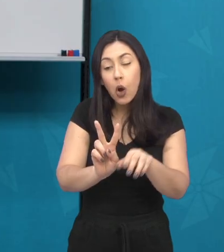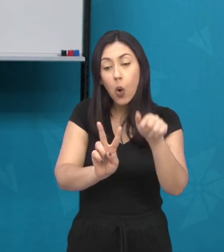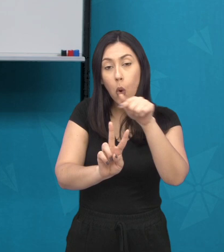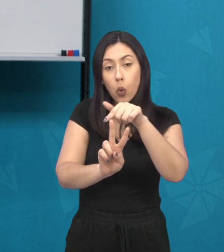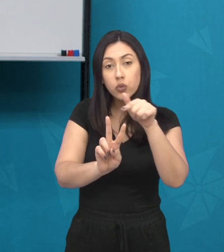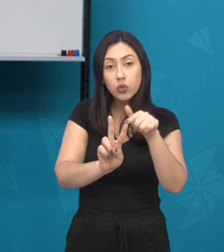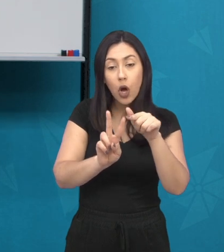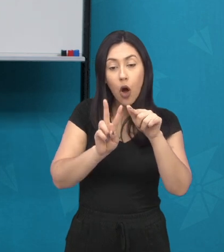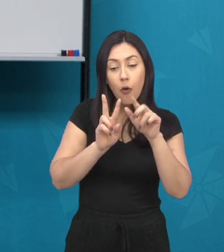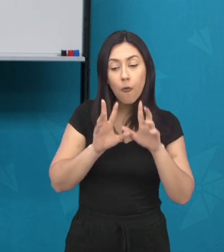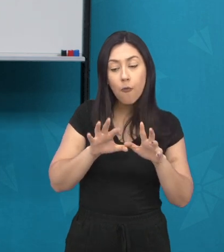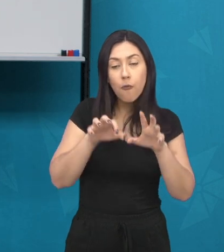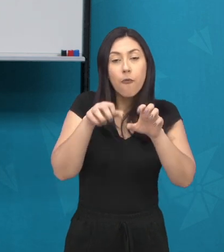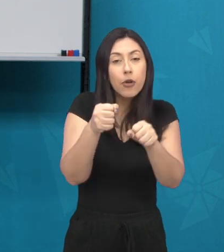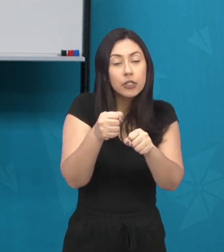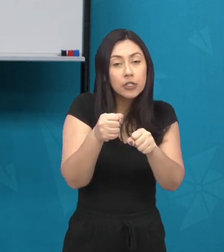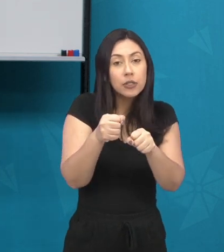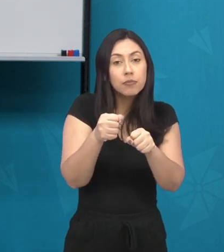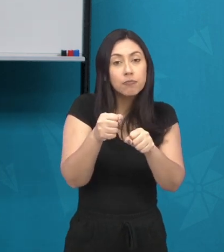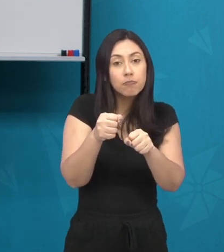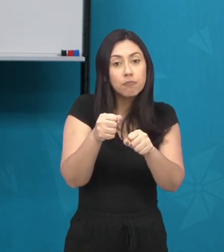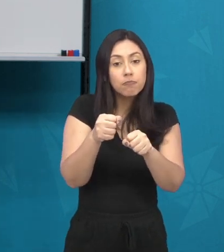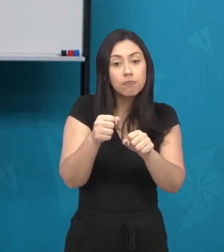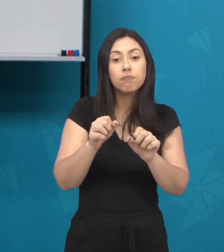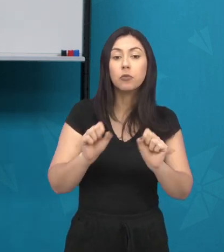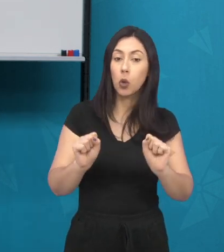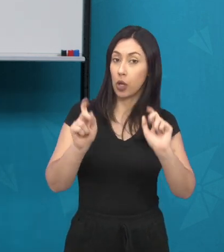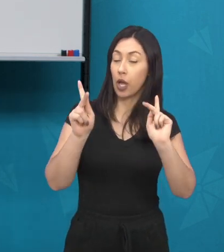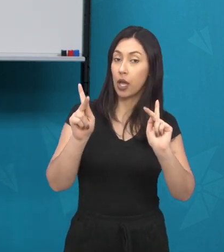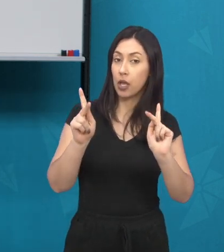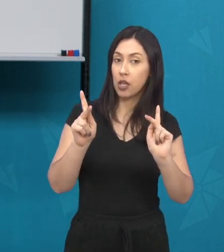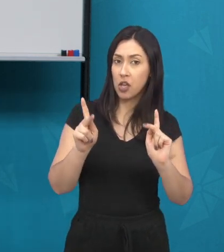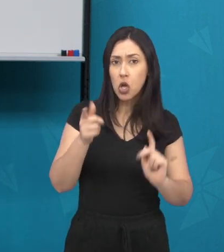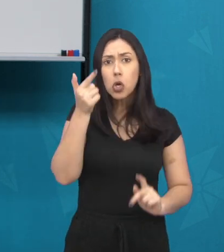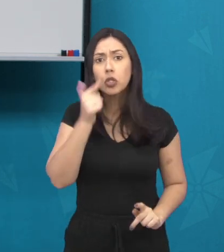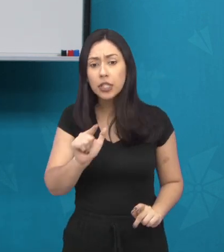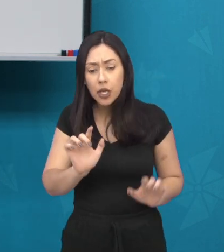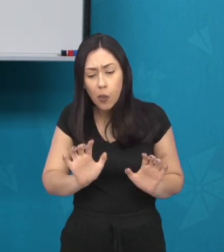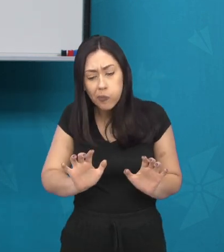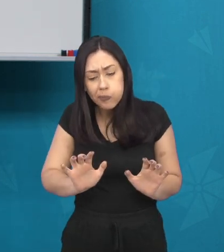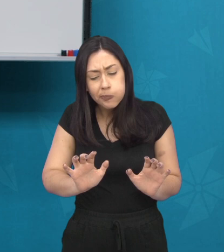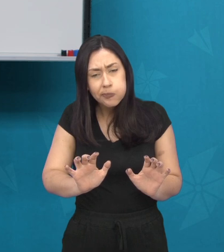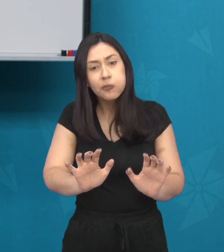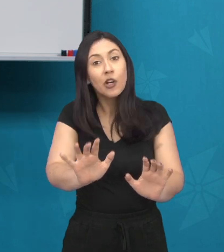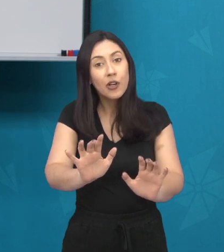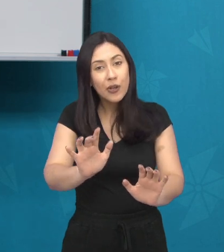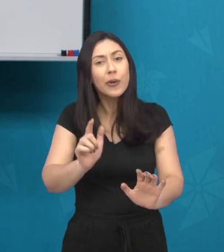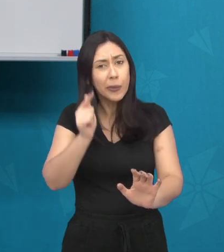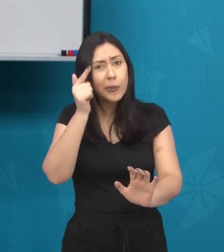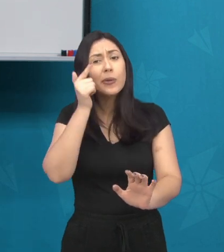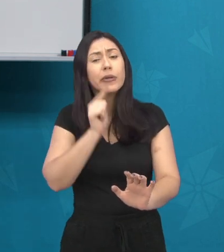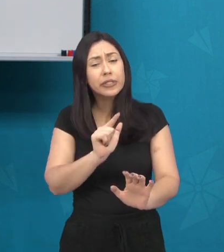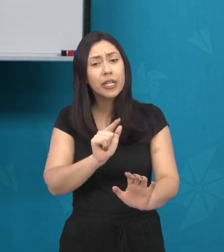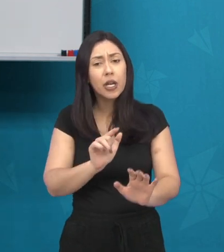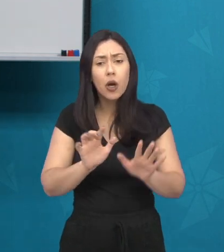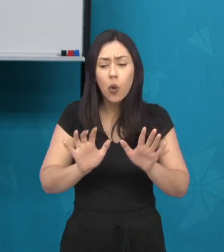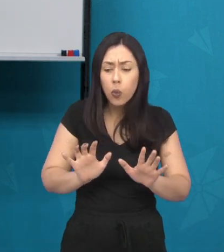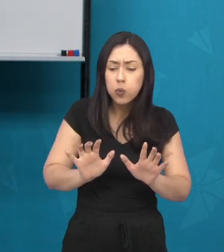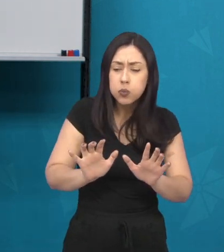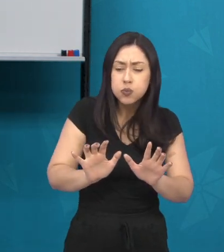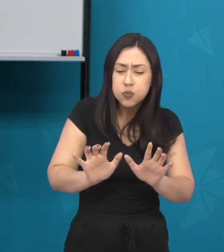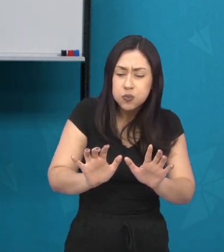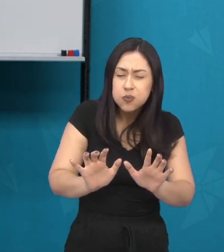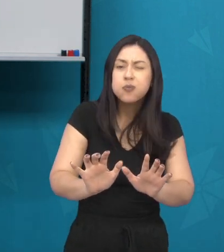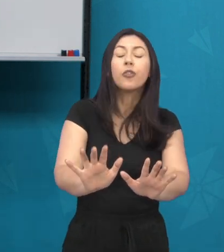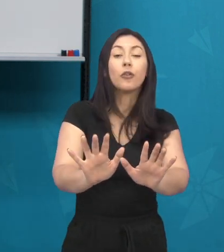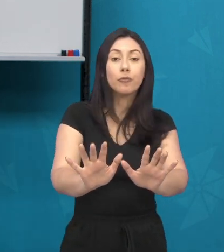essas duas pessoas vão conseguir empurrar esse carro vão ele vai começar a andar devagarzinho devagarzinho vai acelerando vai acelerando até que ele vai